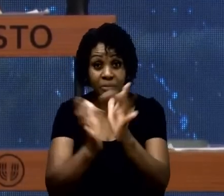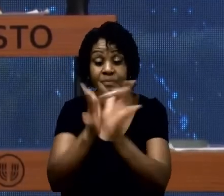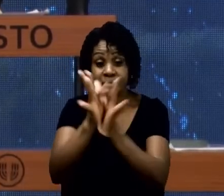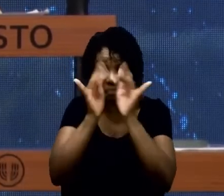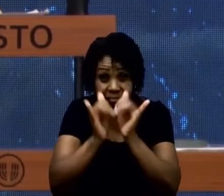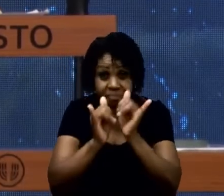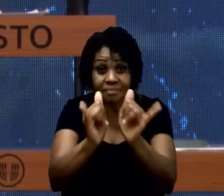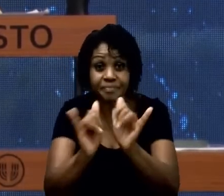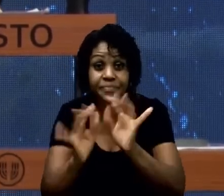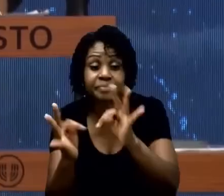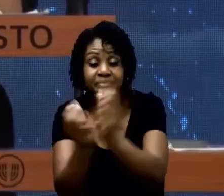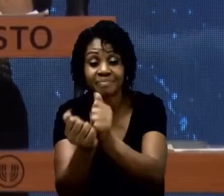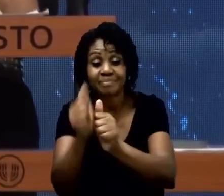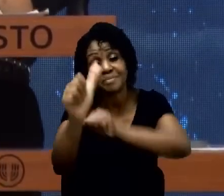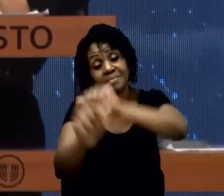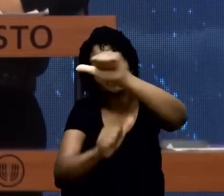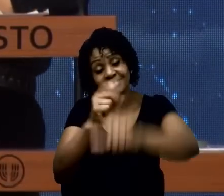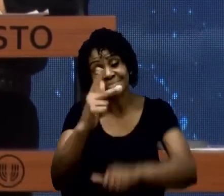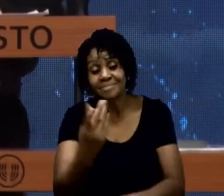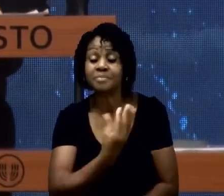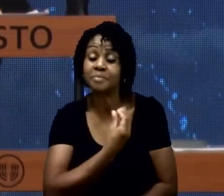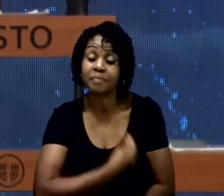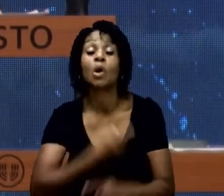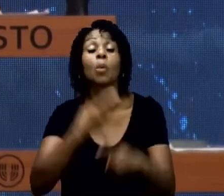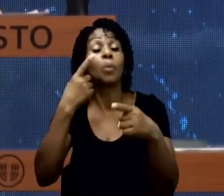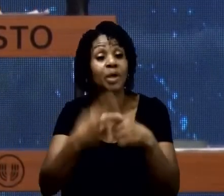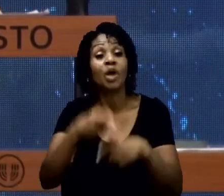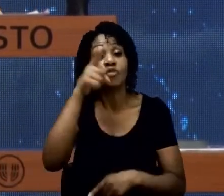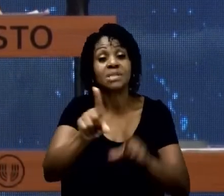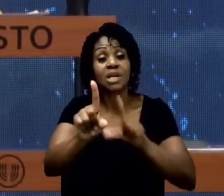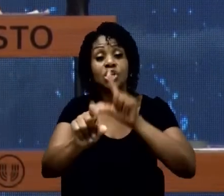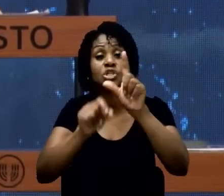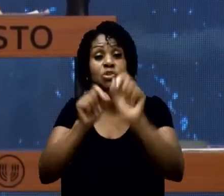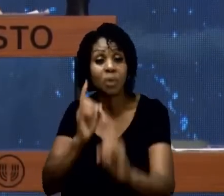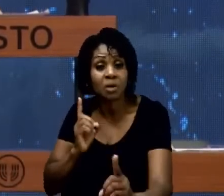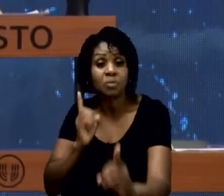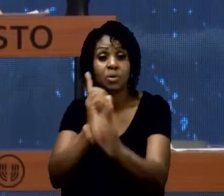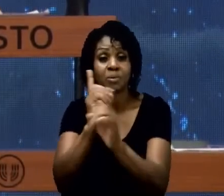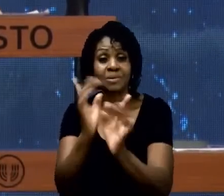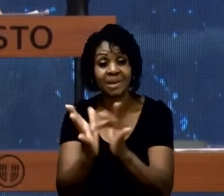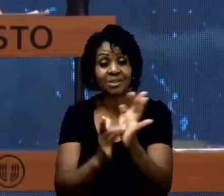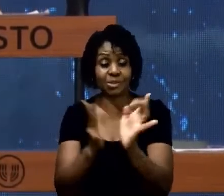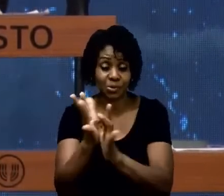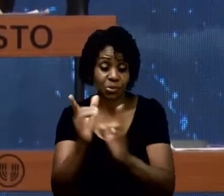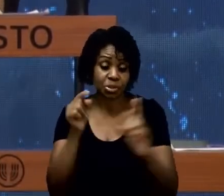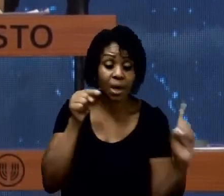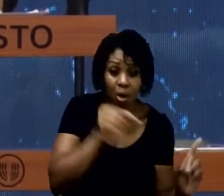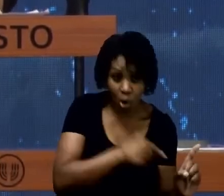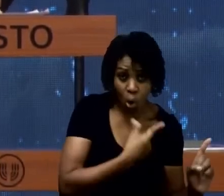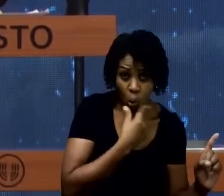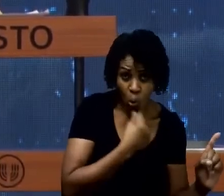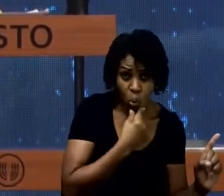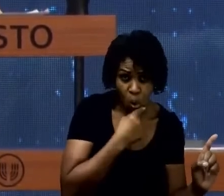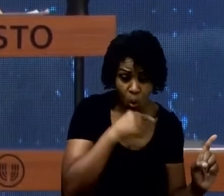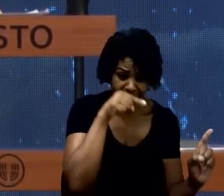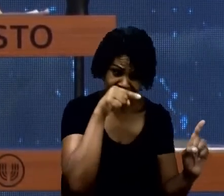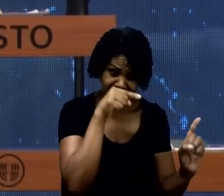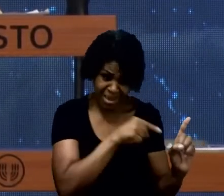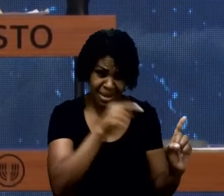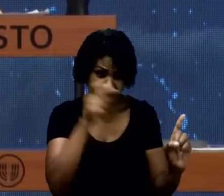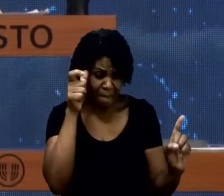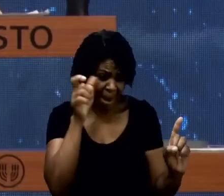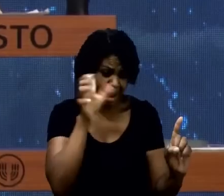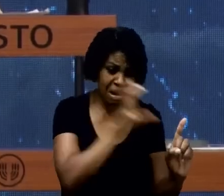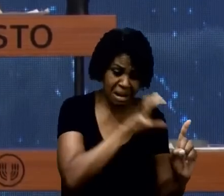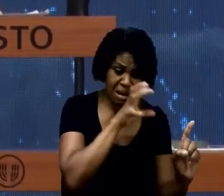vida? Por quê? Porque você veio ao encontro dele. Olha que lindo. Este homem, ainda que impulsionado pelos